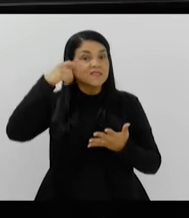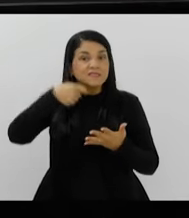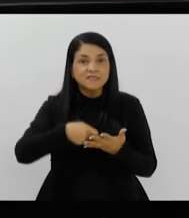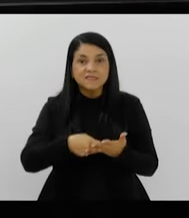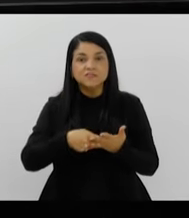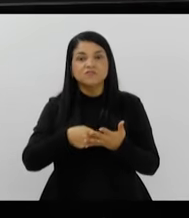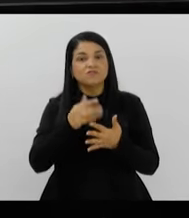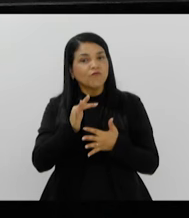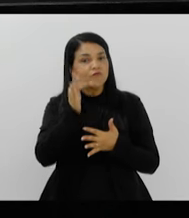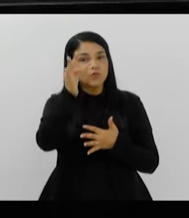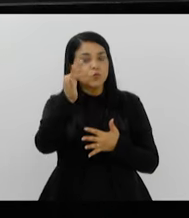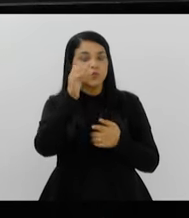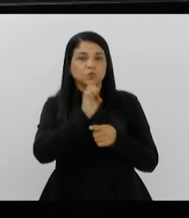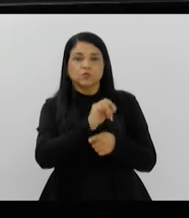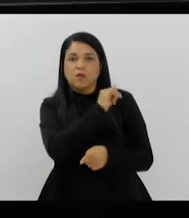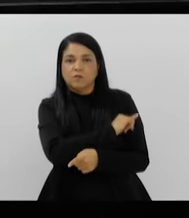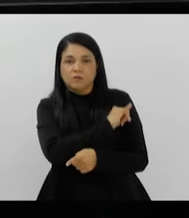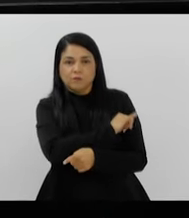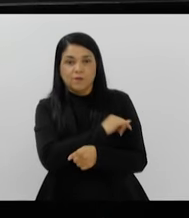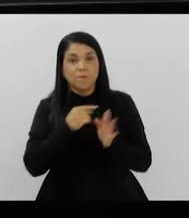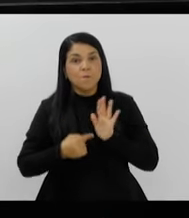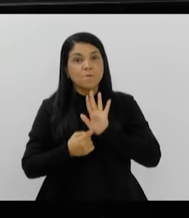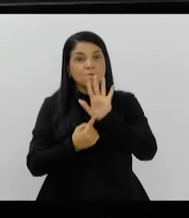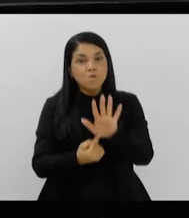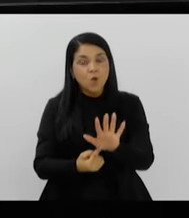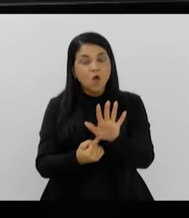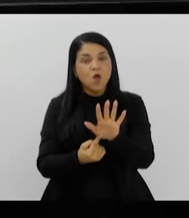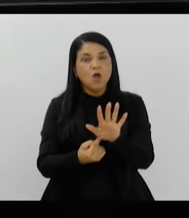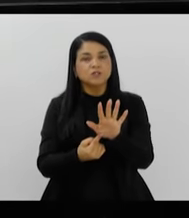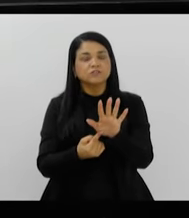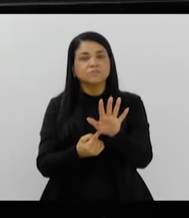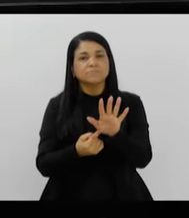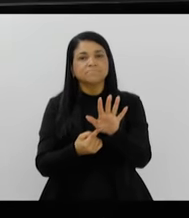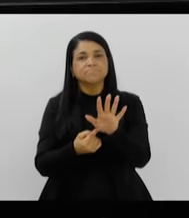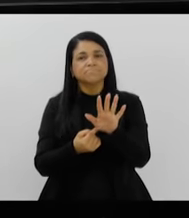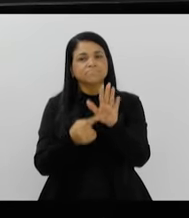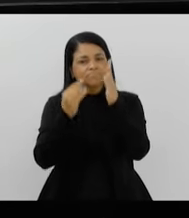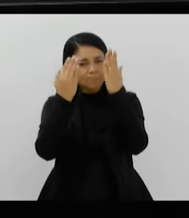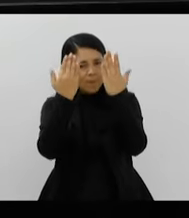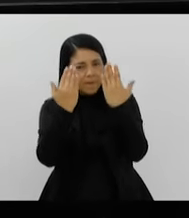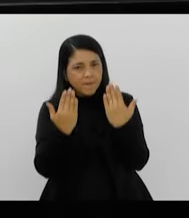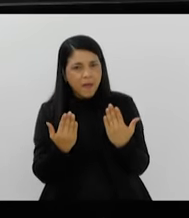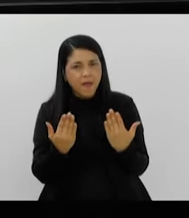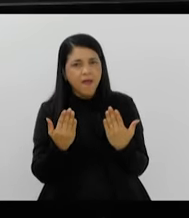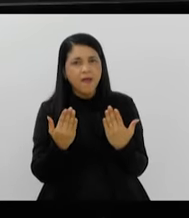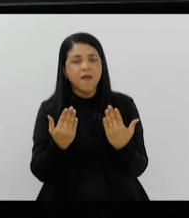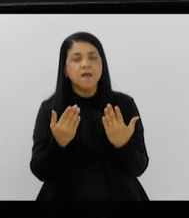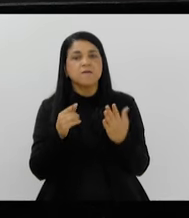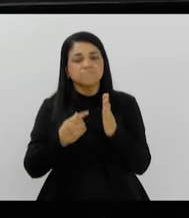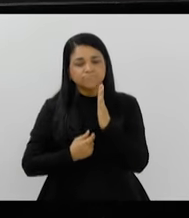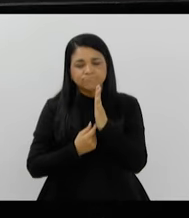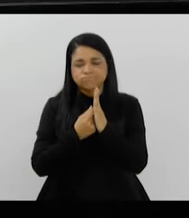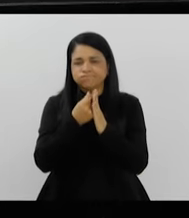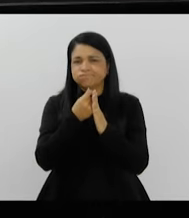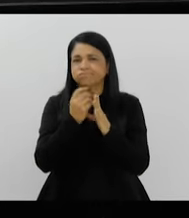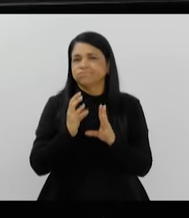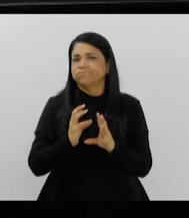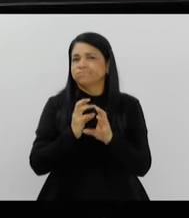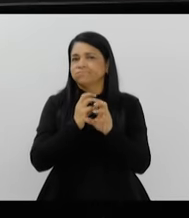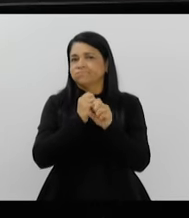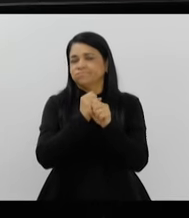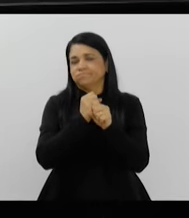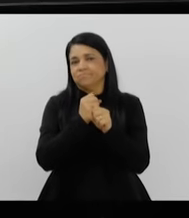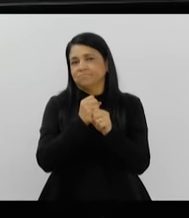de consequência, ele nos mostra um retrato real e doloroso das finanças do Estado do Rio de